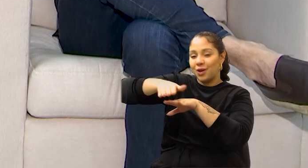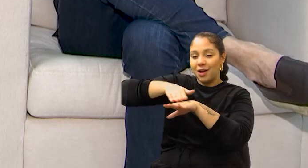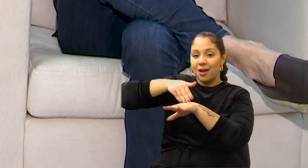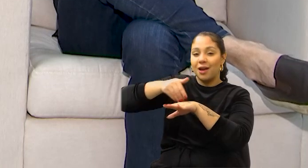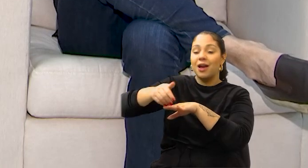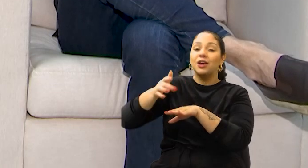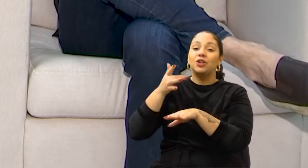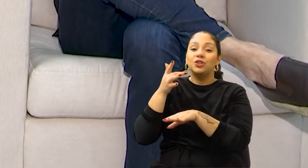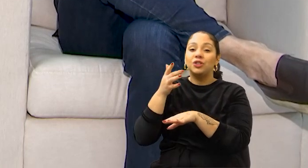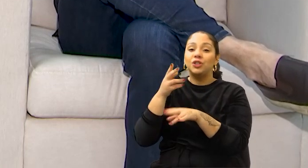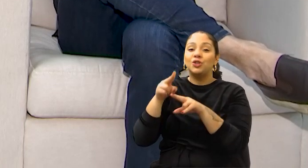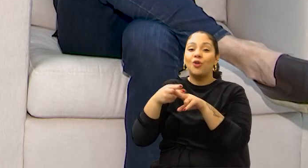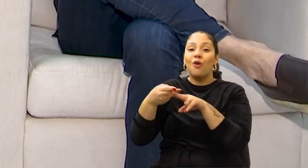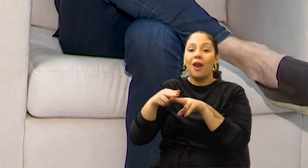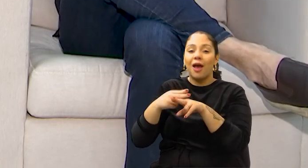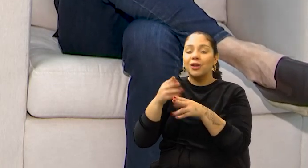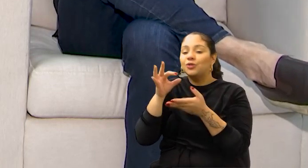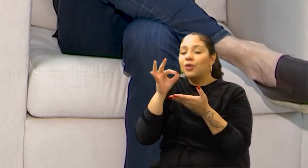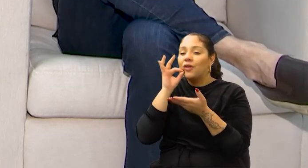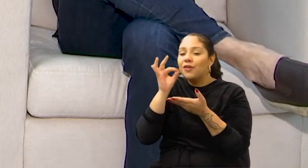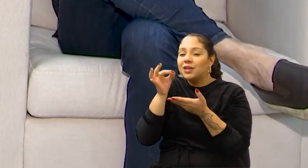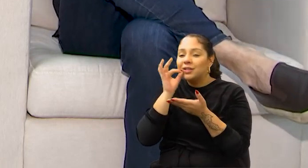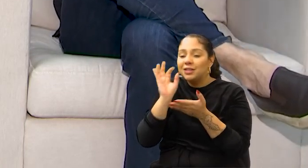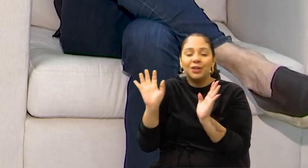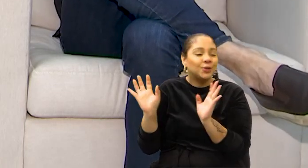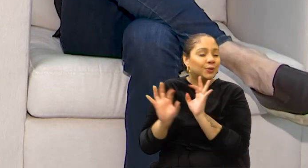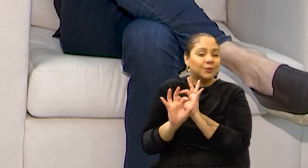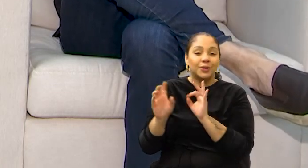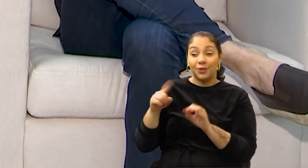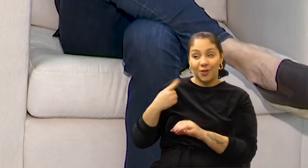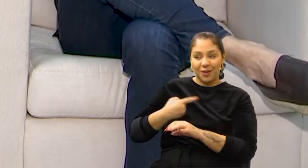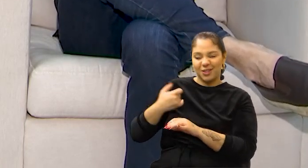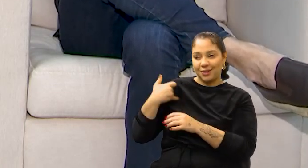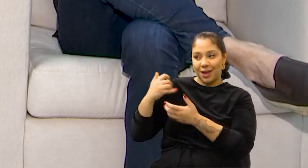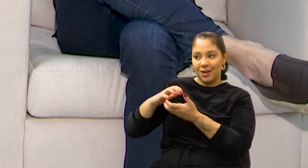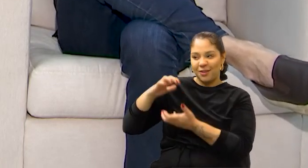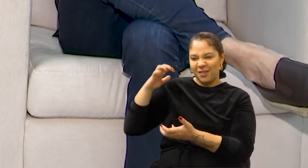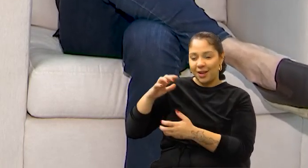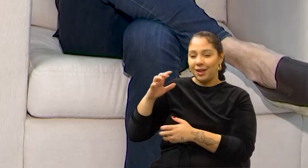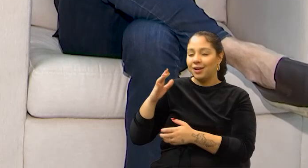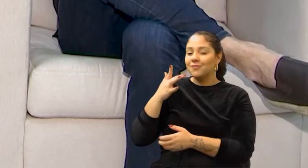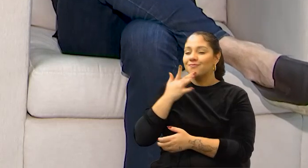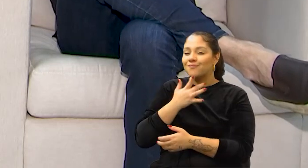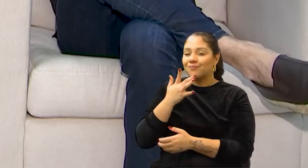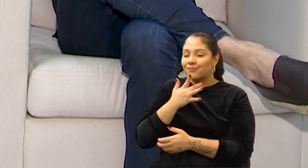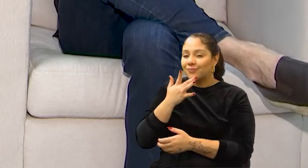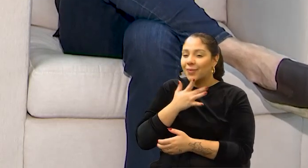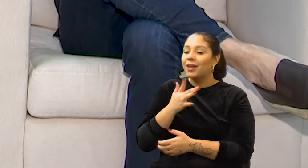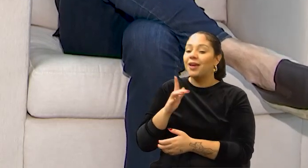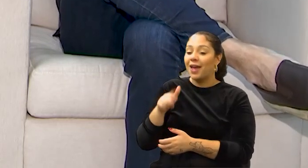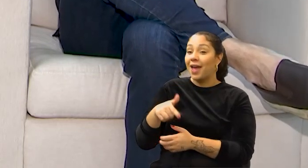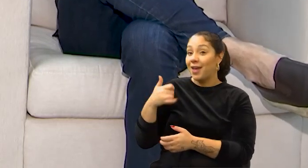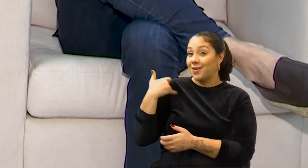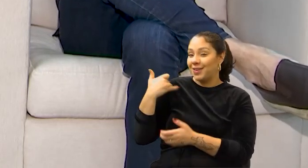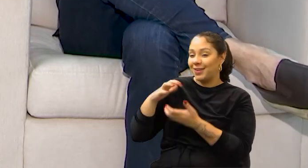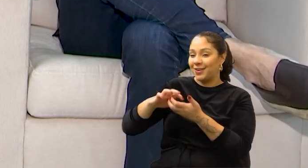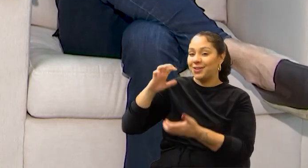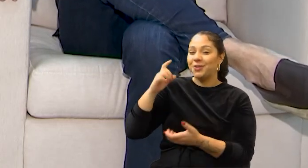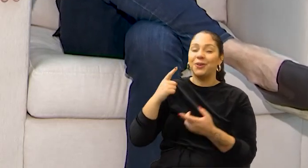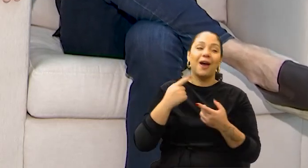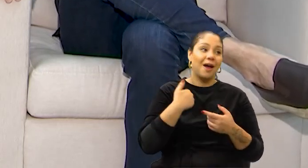cafezinho refrigerante cafezinho gostamos nós estamos mais velhos né Mas eles gostam mais eu adoro café chato